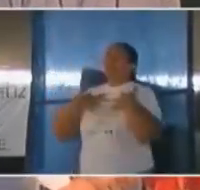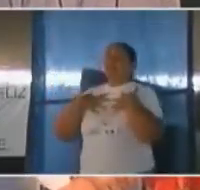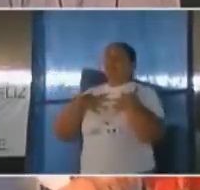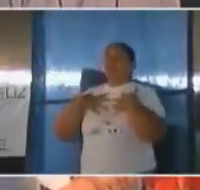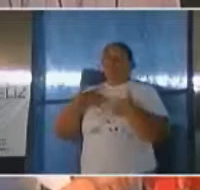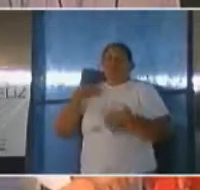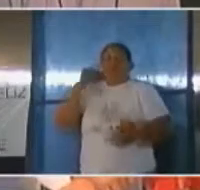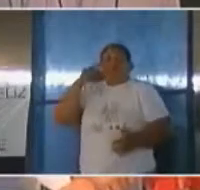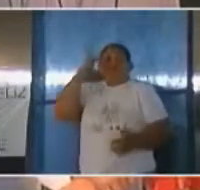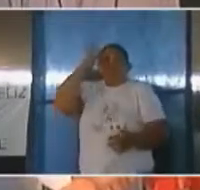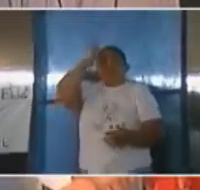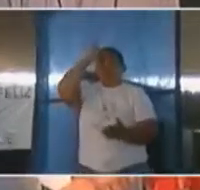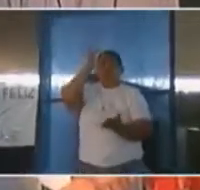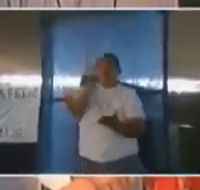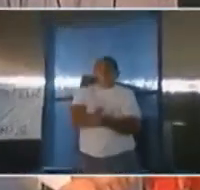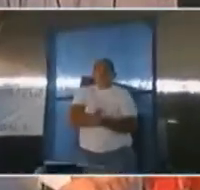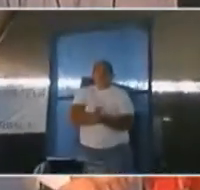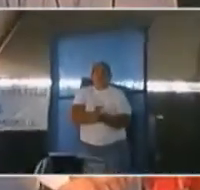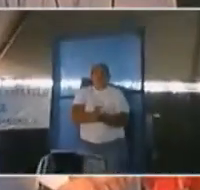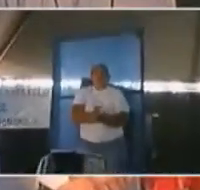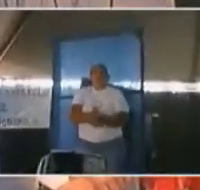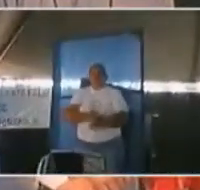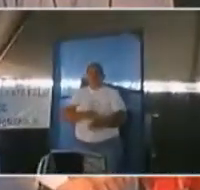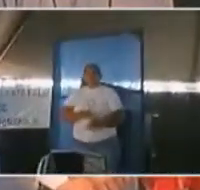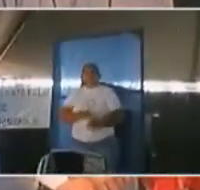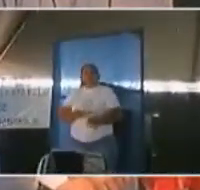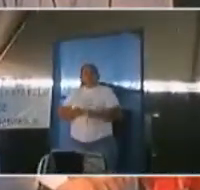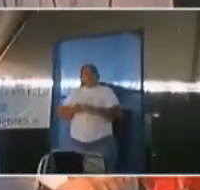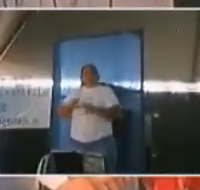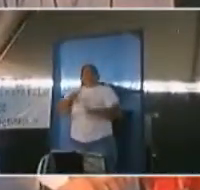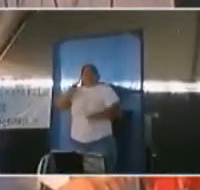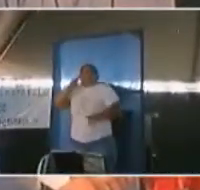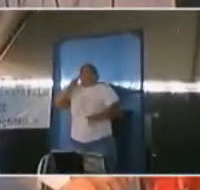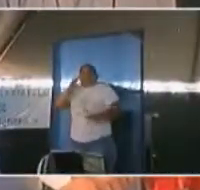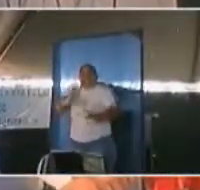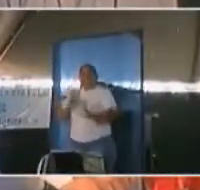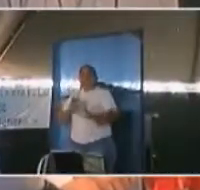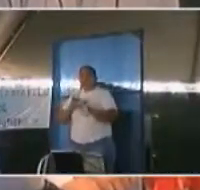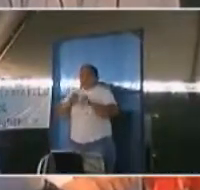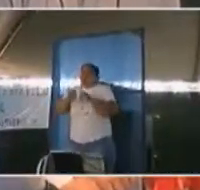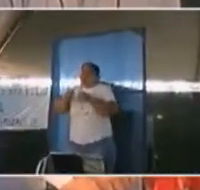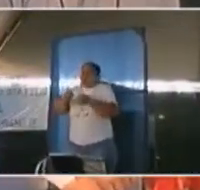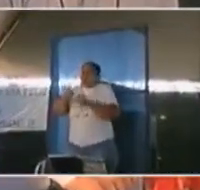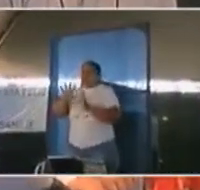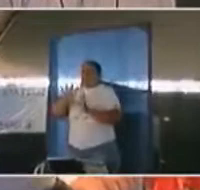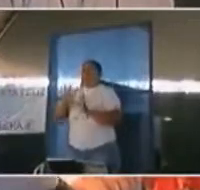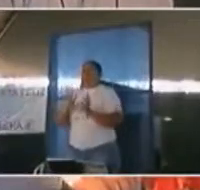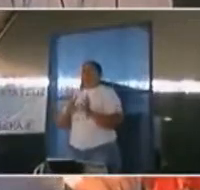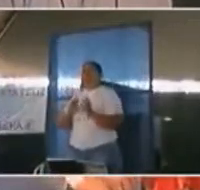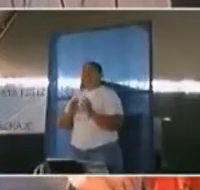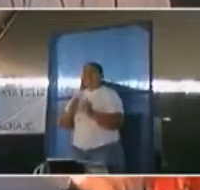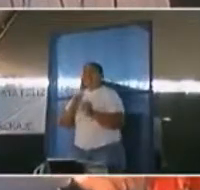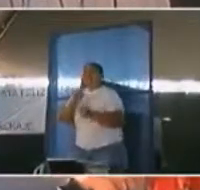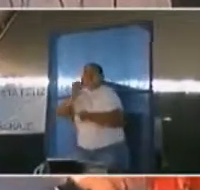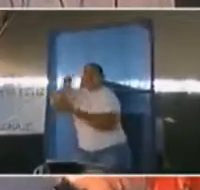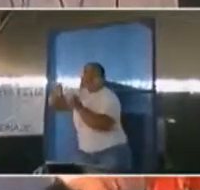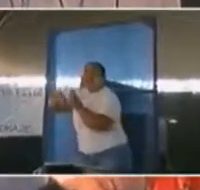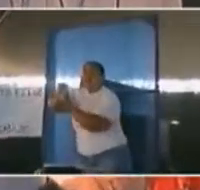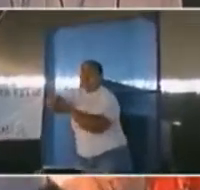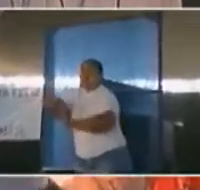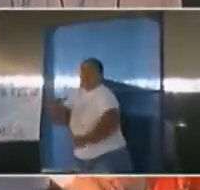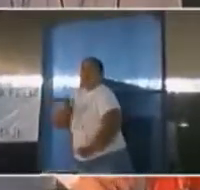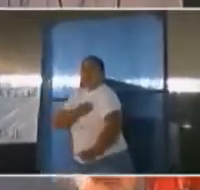atuante, porque isso é ser geração, JE. É você se oferecer, servir a Deus com o teu dom, porque nós somos chamados a servir